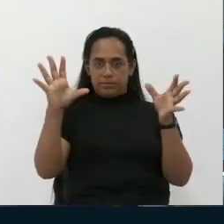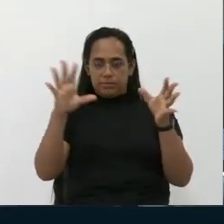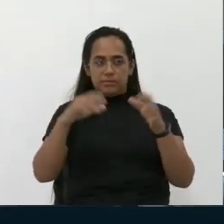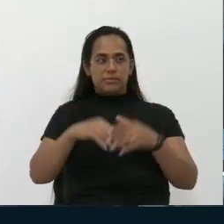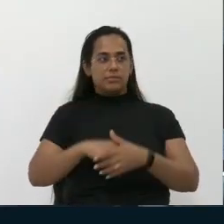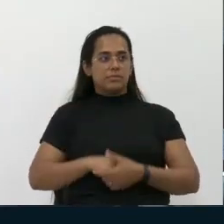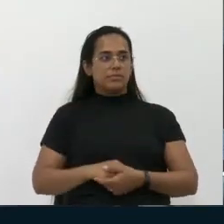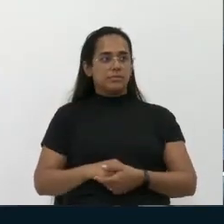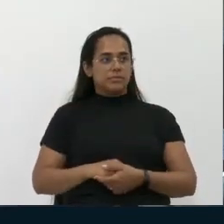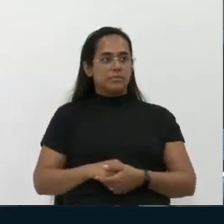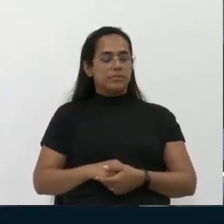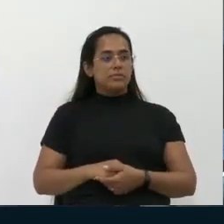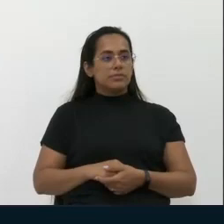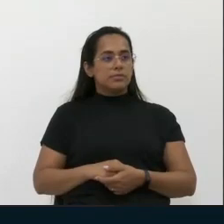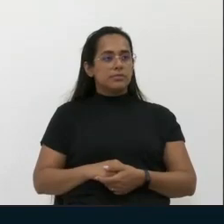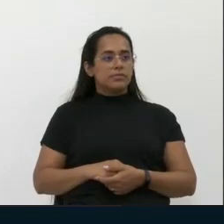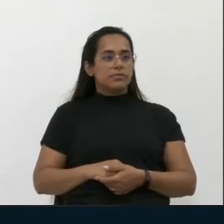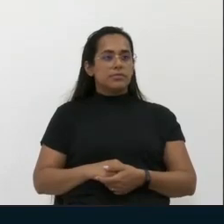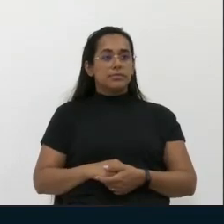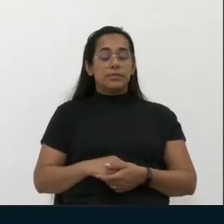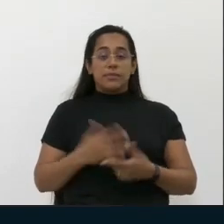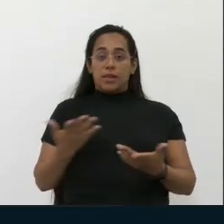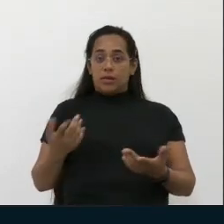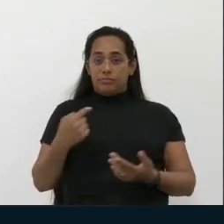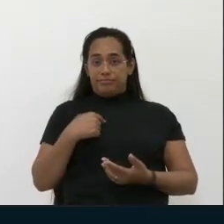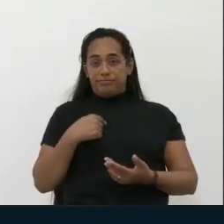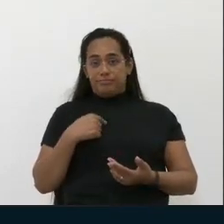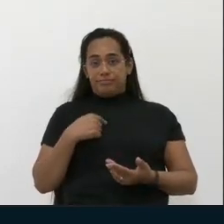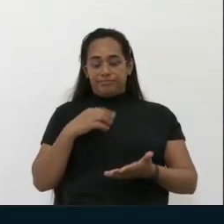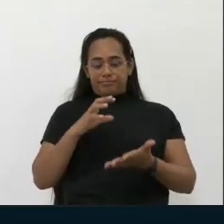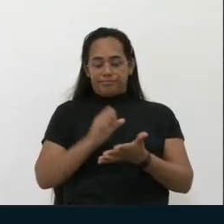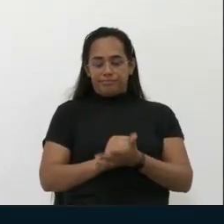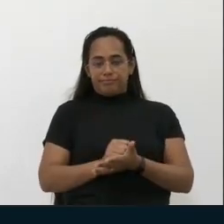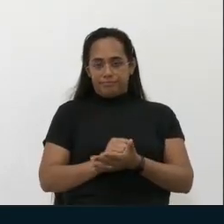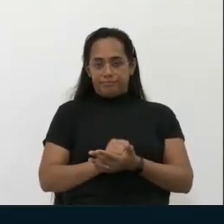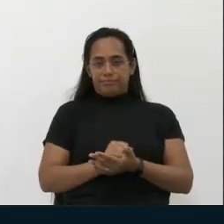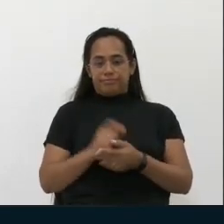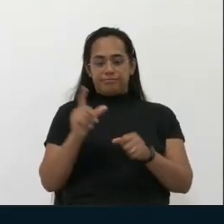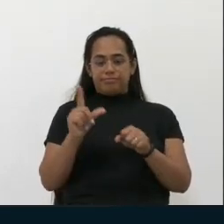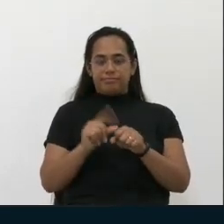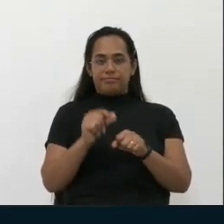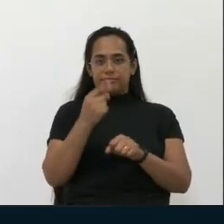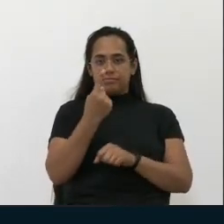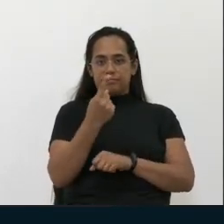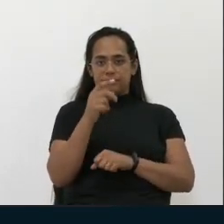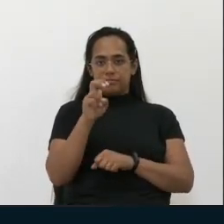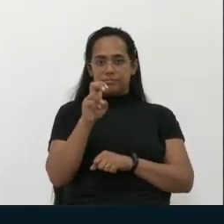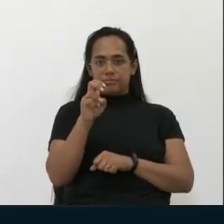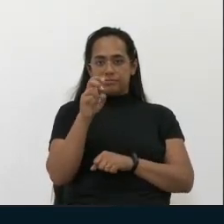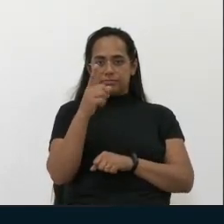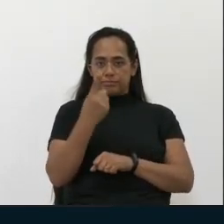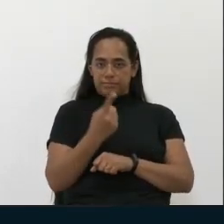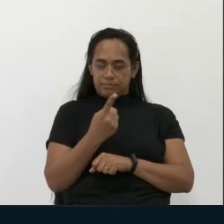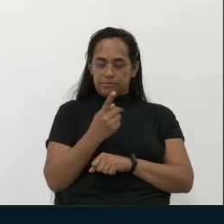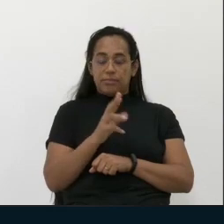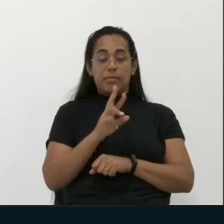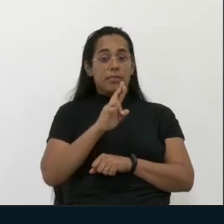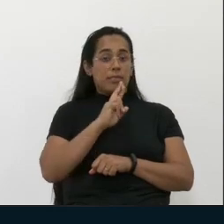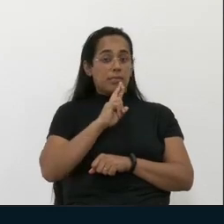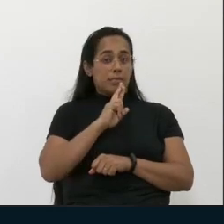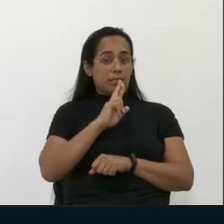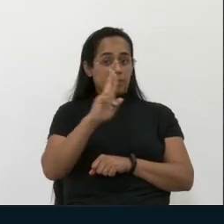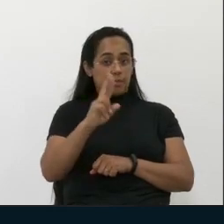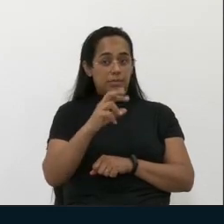Né? Olha, eu me inscrevi pelo artigo 151 para responder